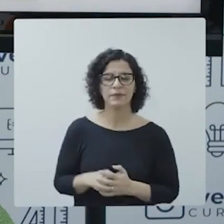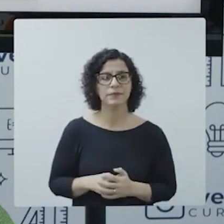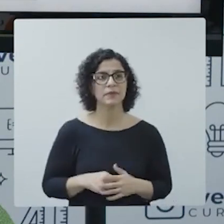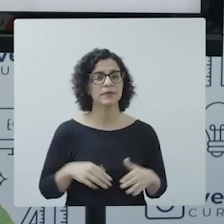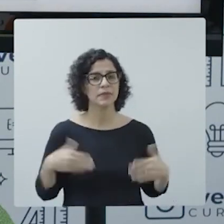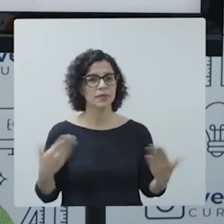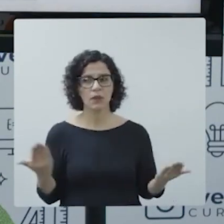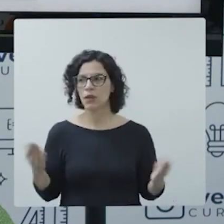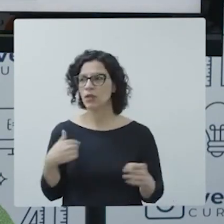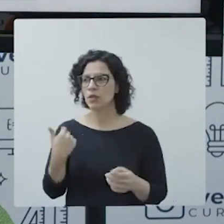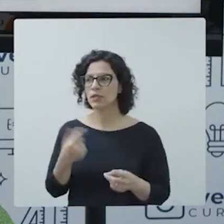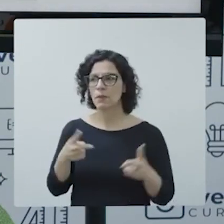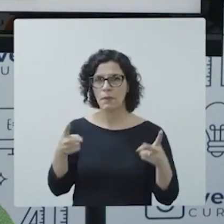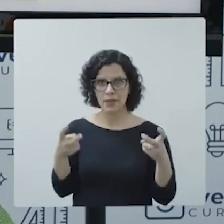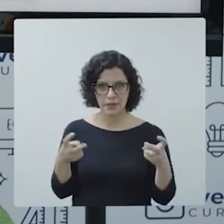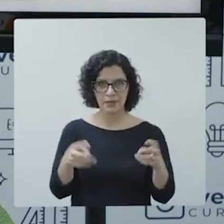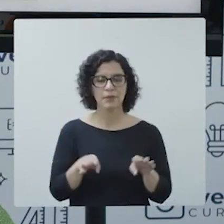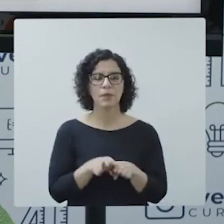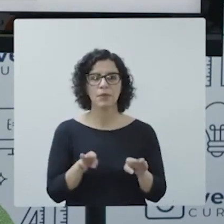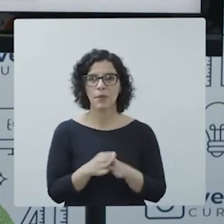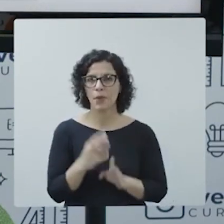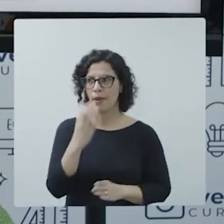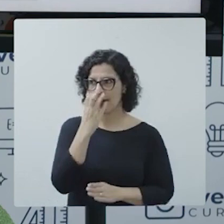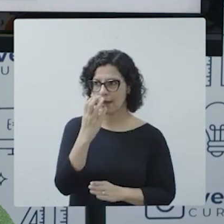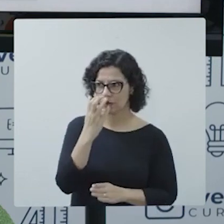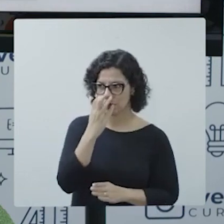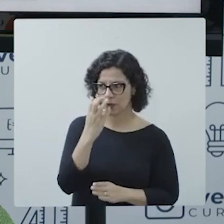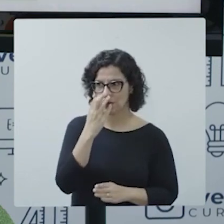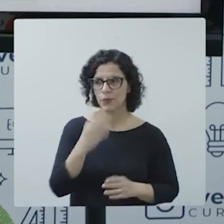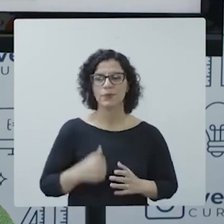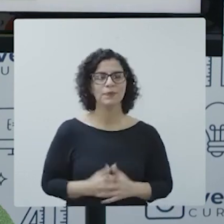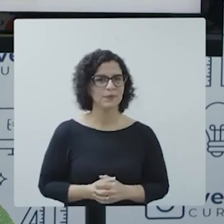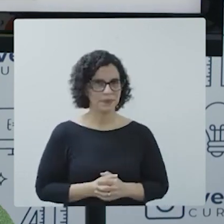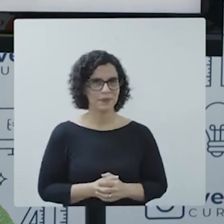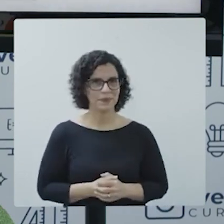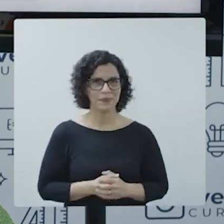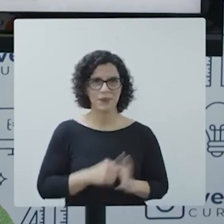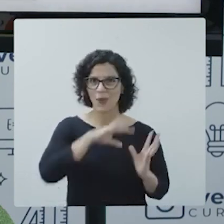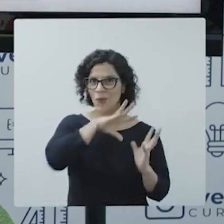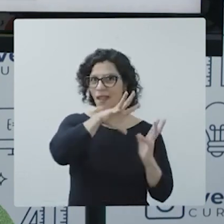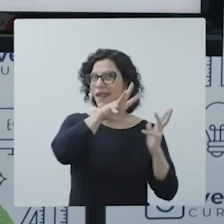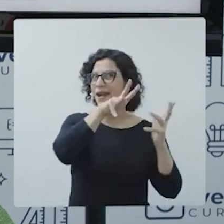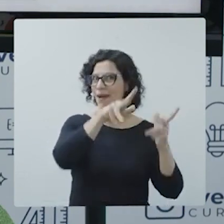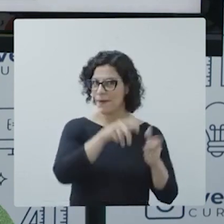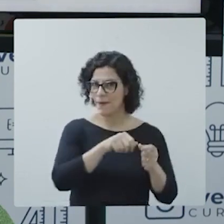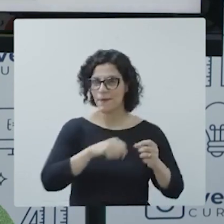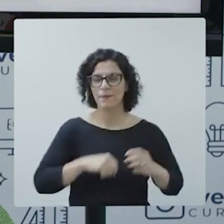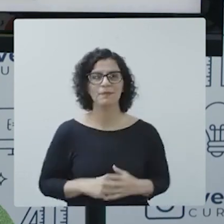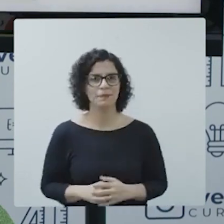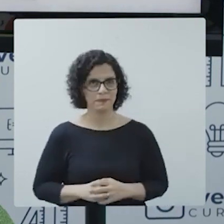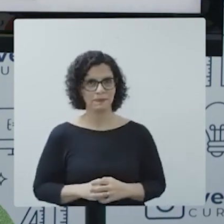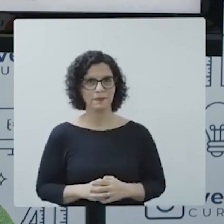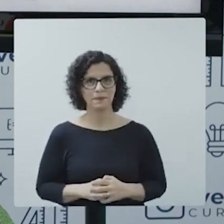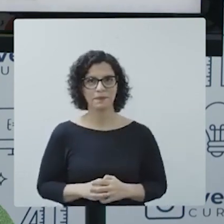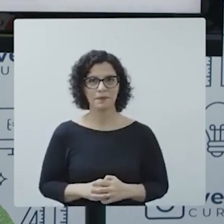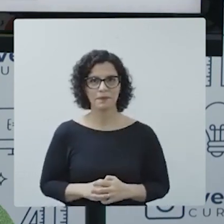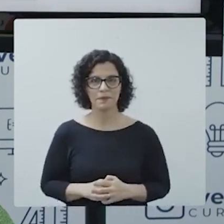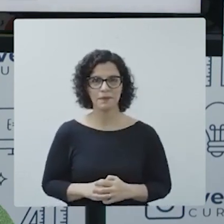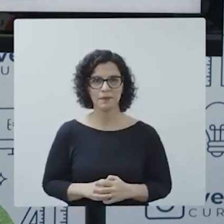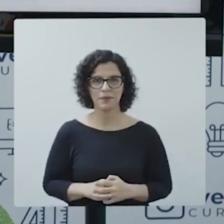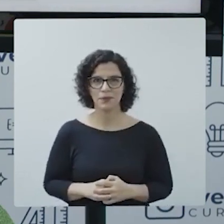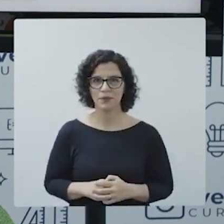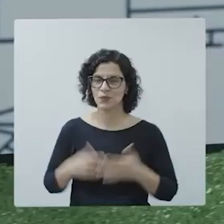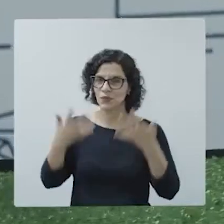Então, identificamos o som do cachorro, o som do leão,